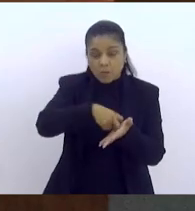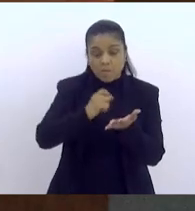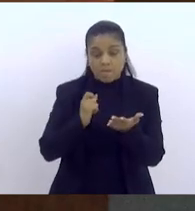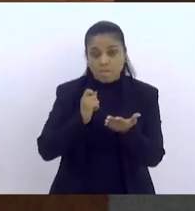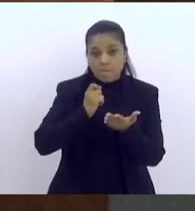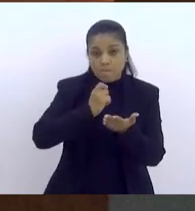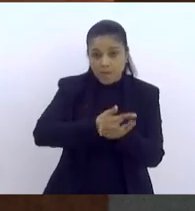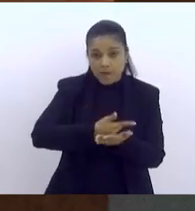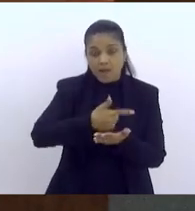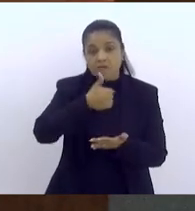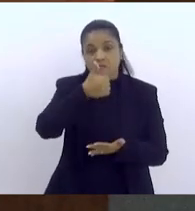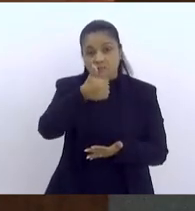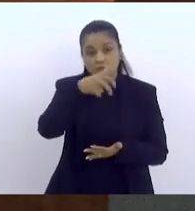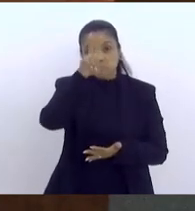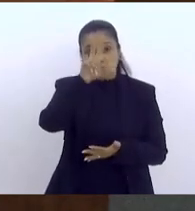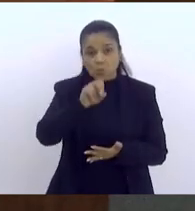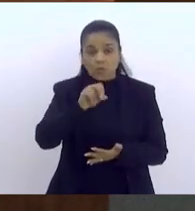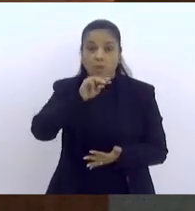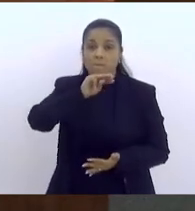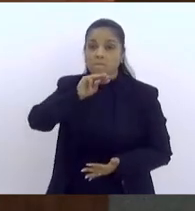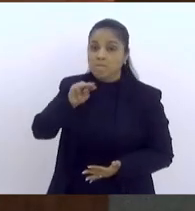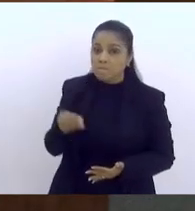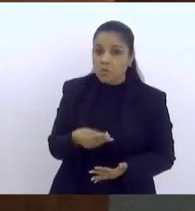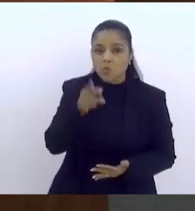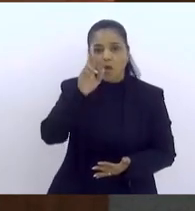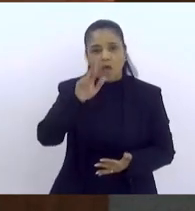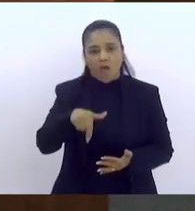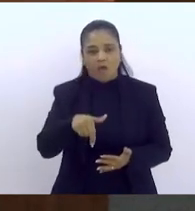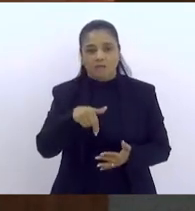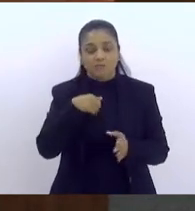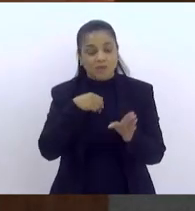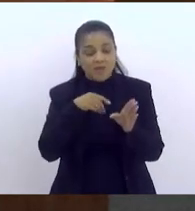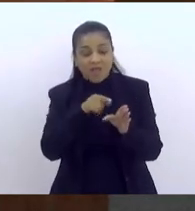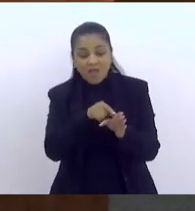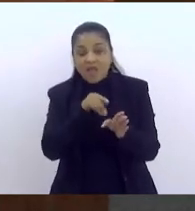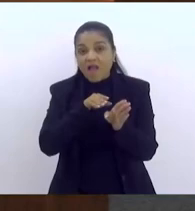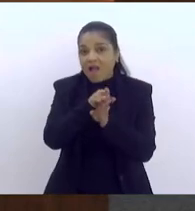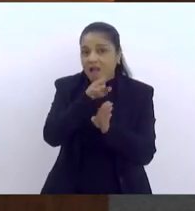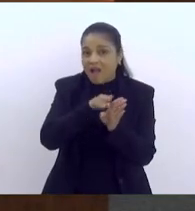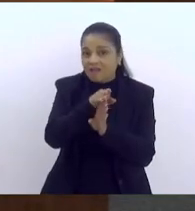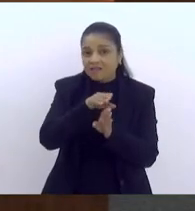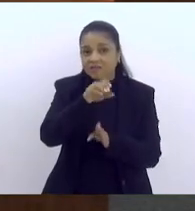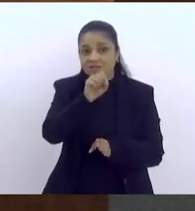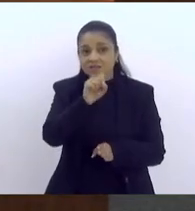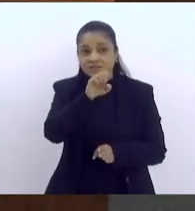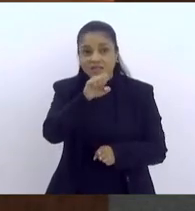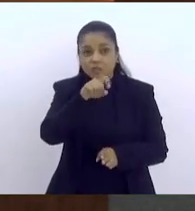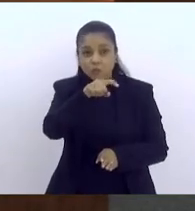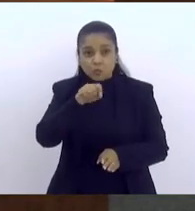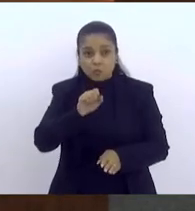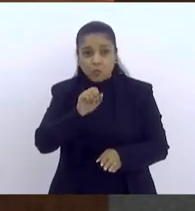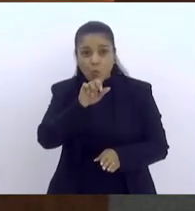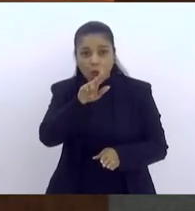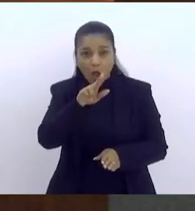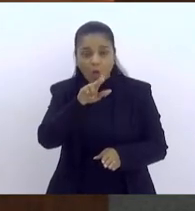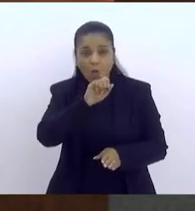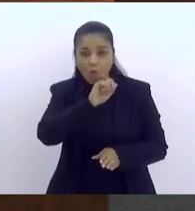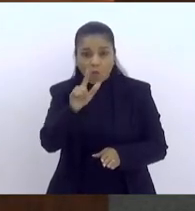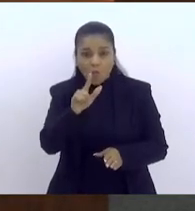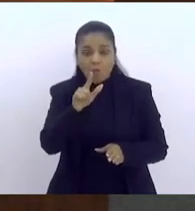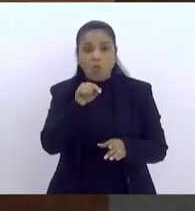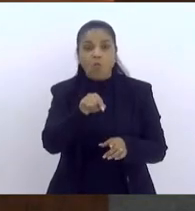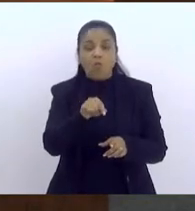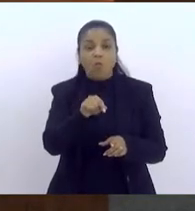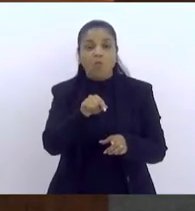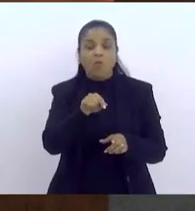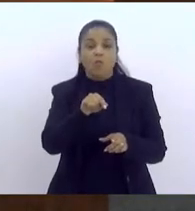R$150 mil. Por quê? Porque se referiu à livre orientação sexual como uma depravação. Isso é uma forma de discriminação, isso